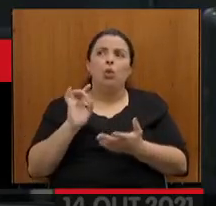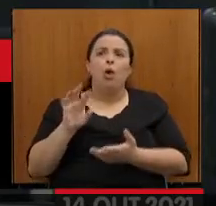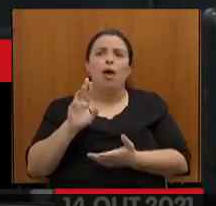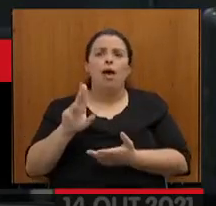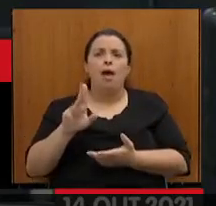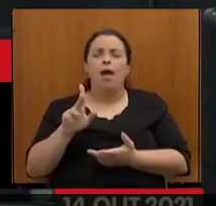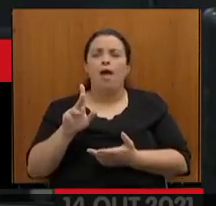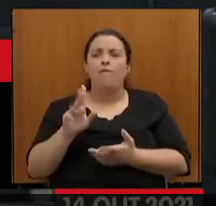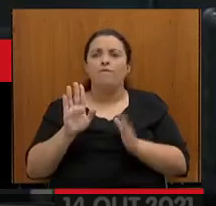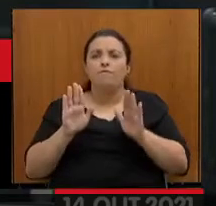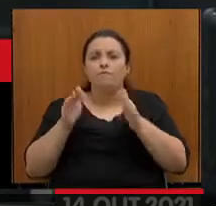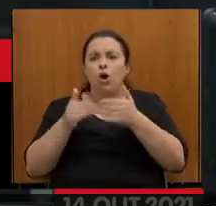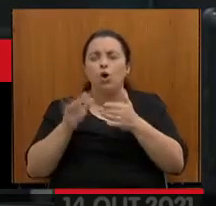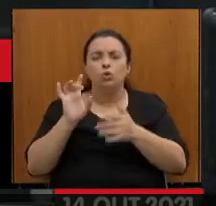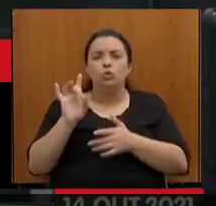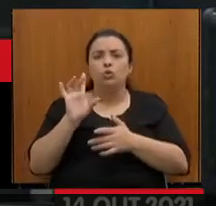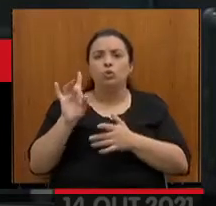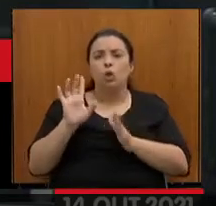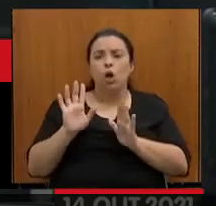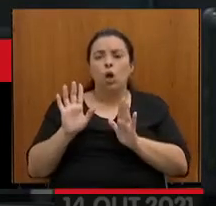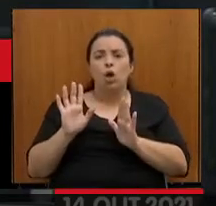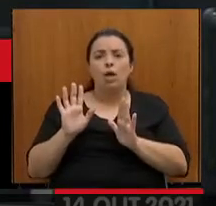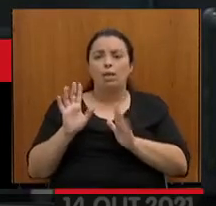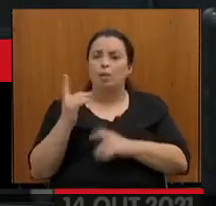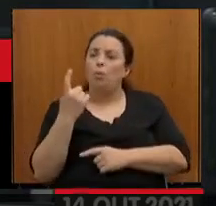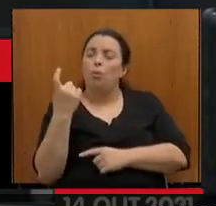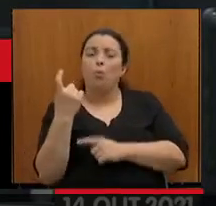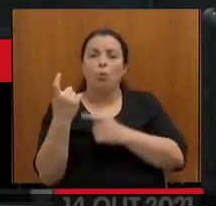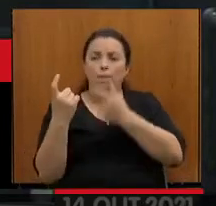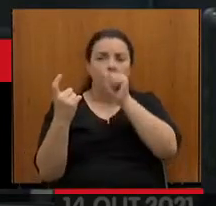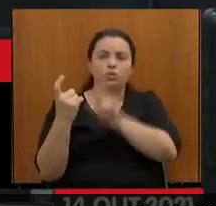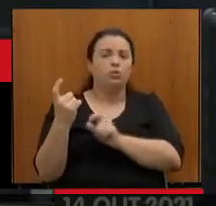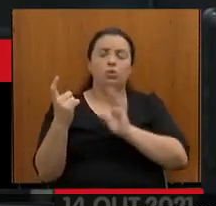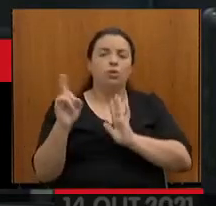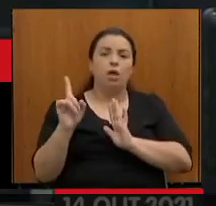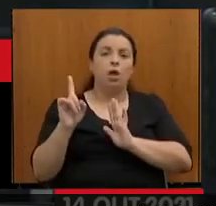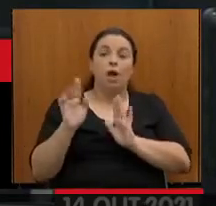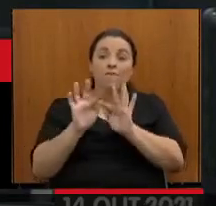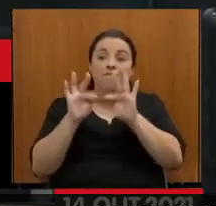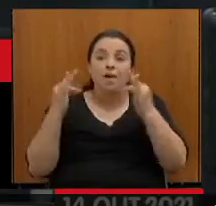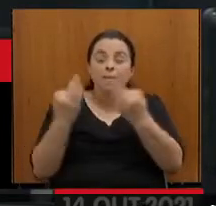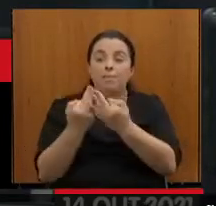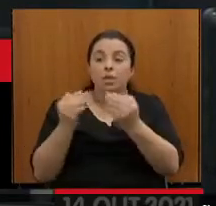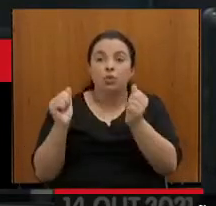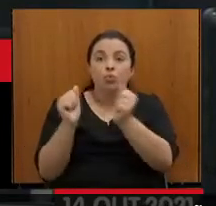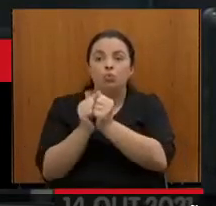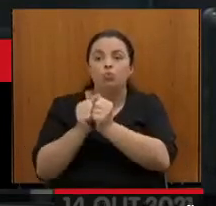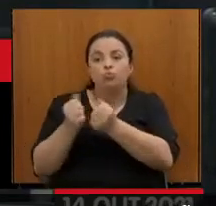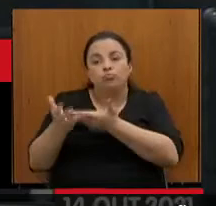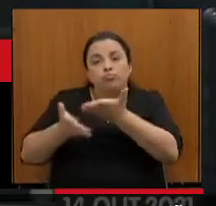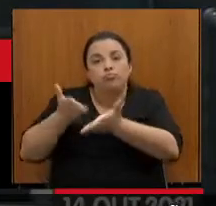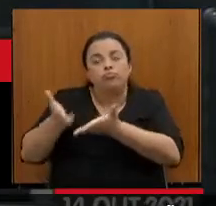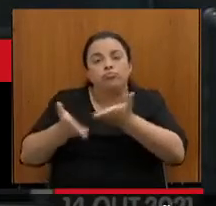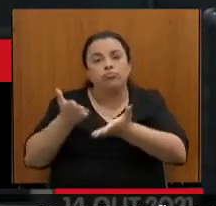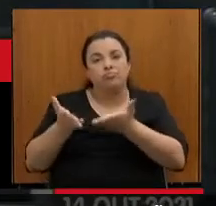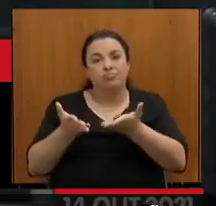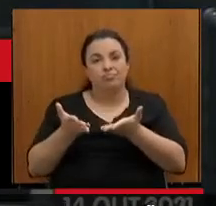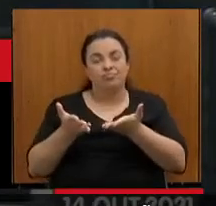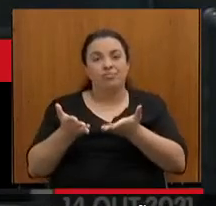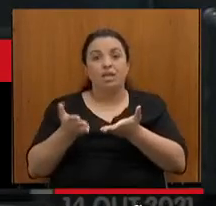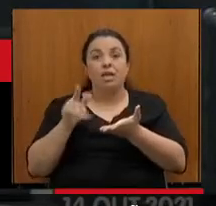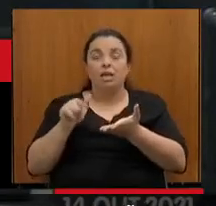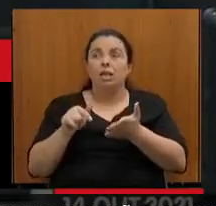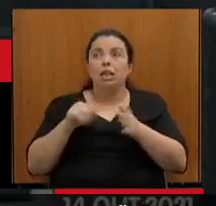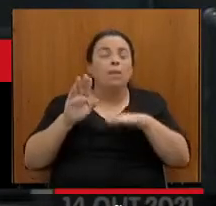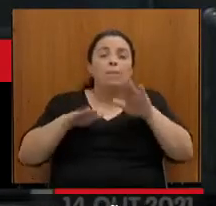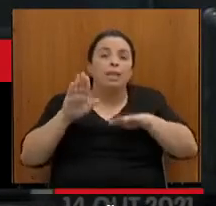no individual. No familiar também, e essa equipe de saúde da família, ela vai ser proativa, né? Atuando independente da